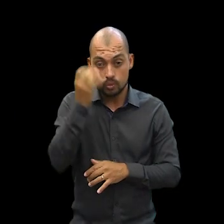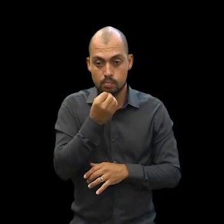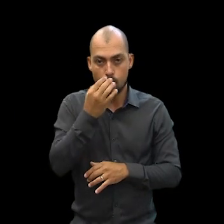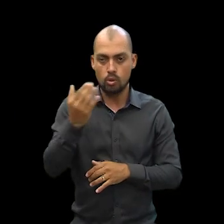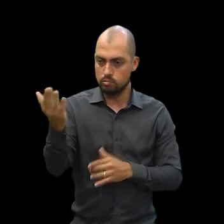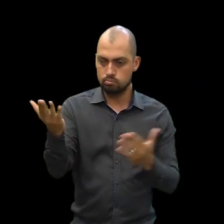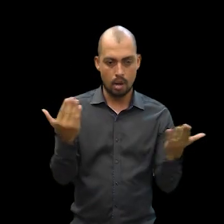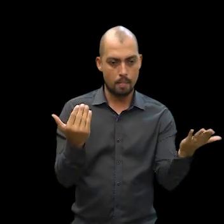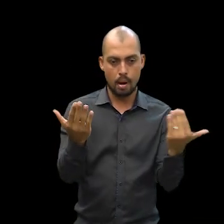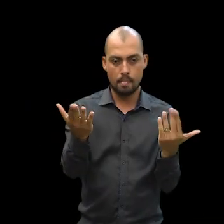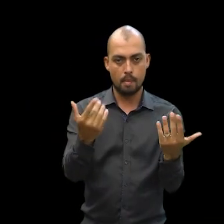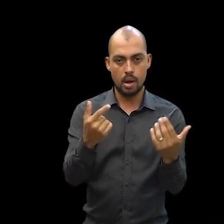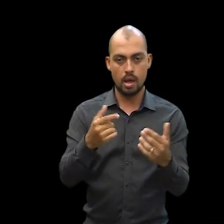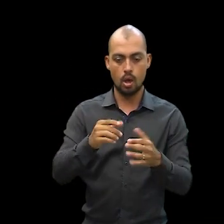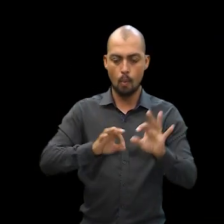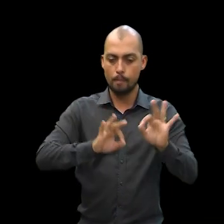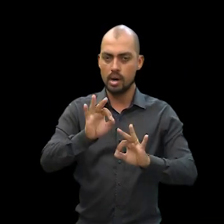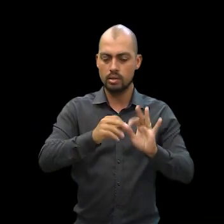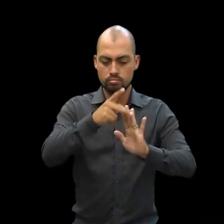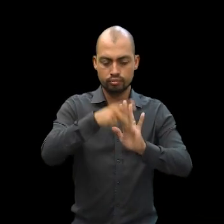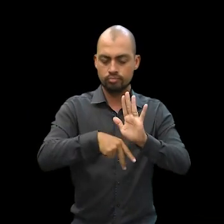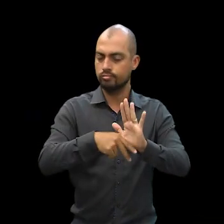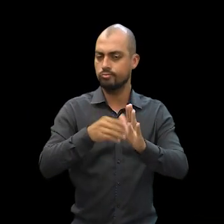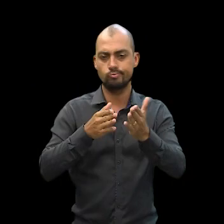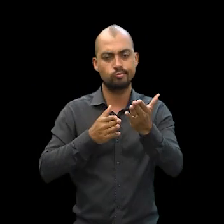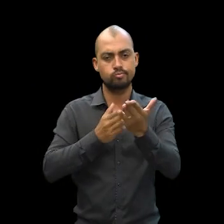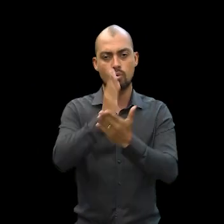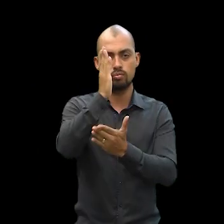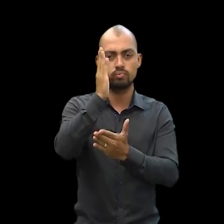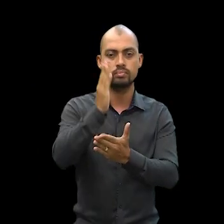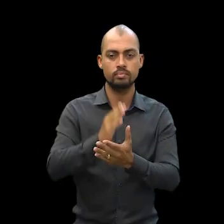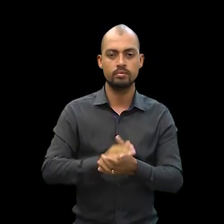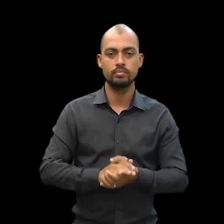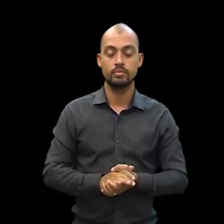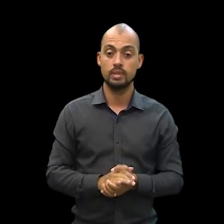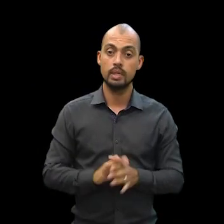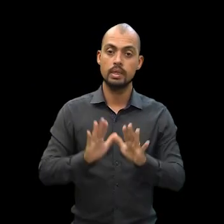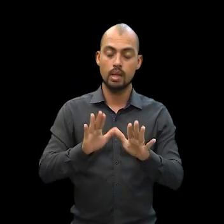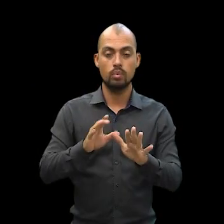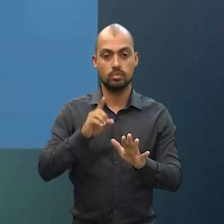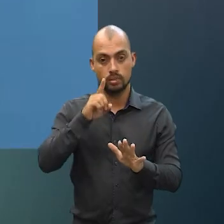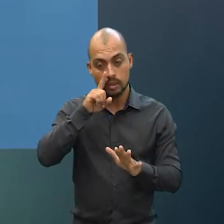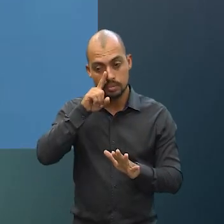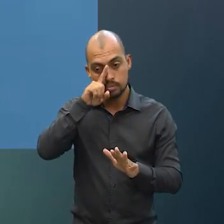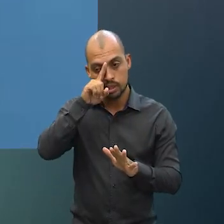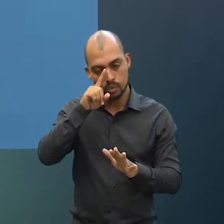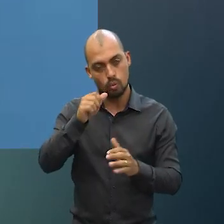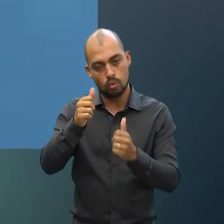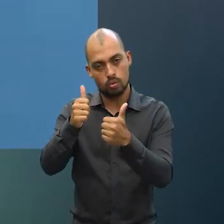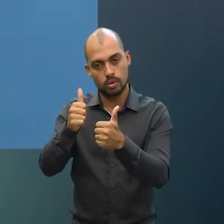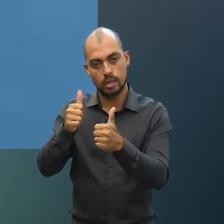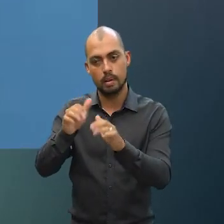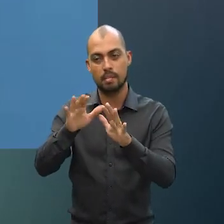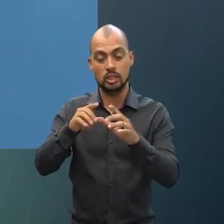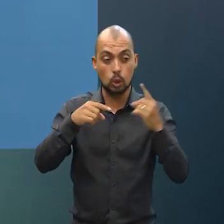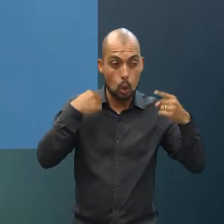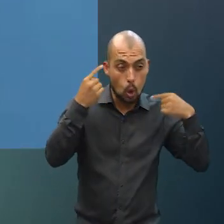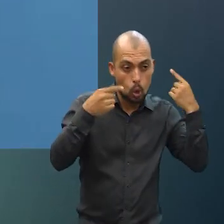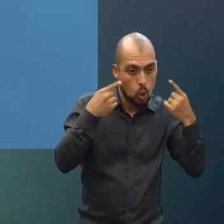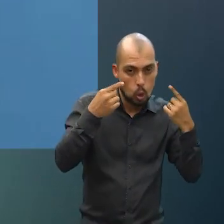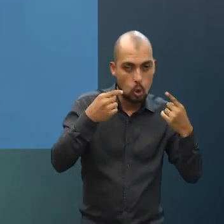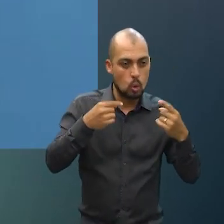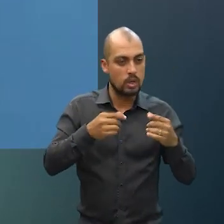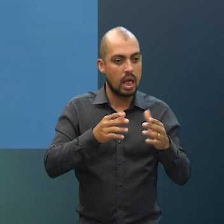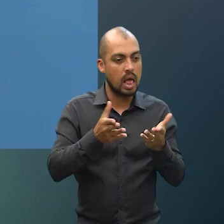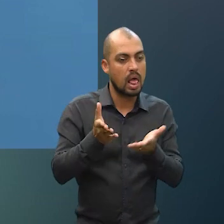torna mais do que uma probabilidade, quase uma certeza. Então, arriscar, sim. Fazer loucuras, não. E